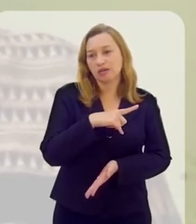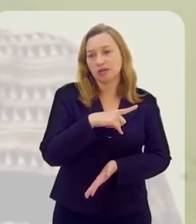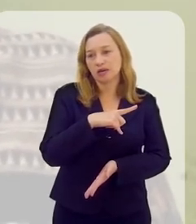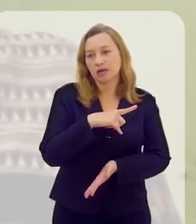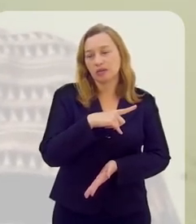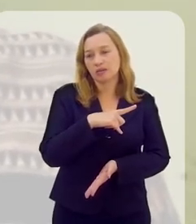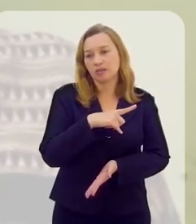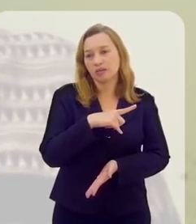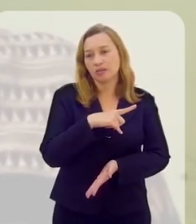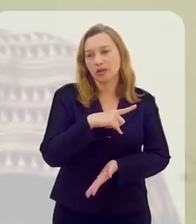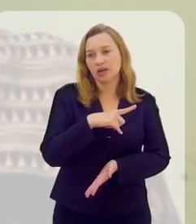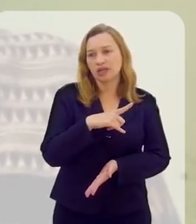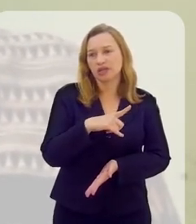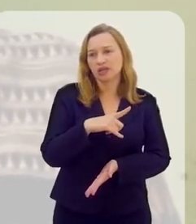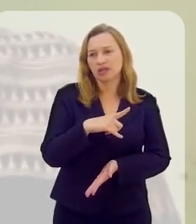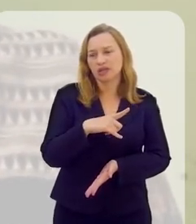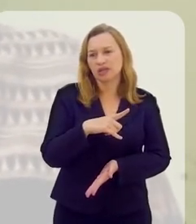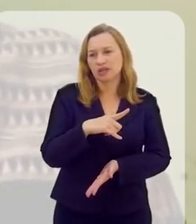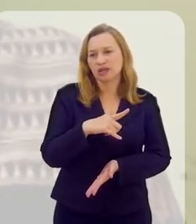seja